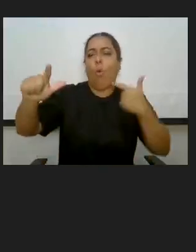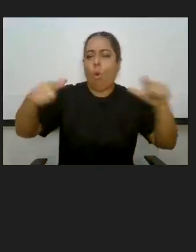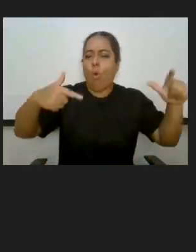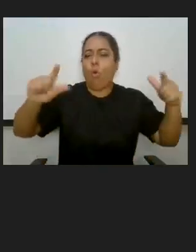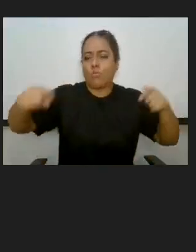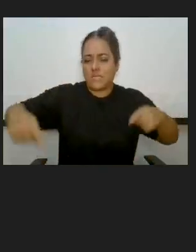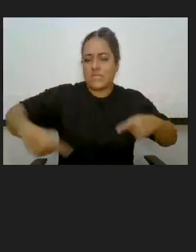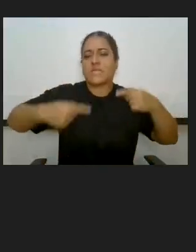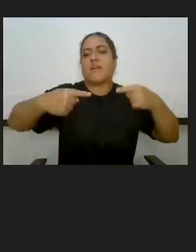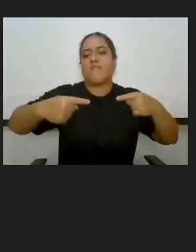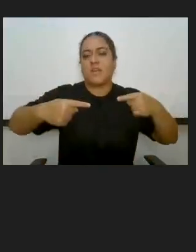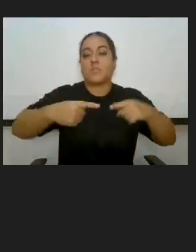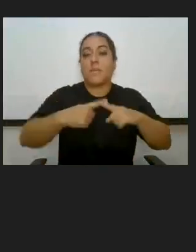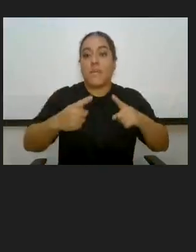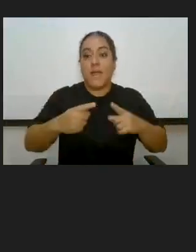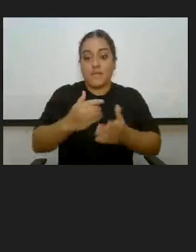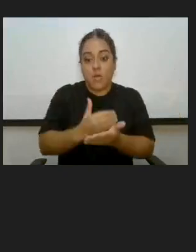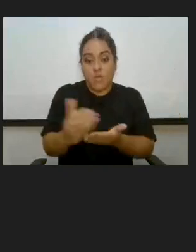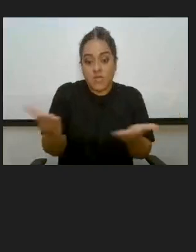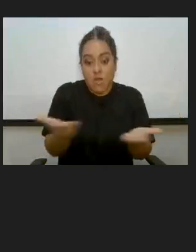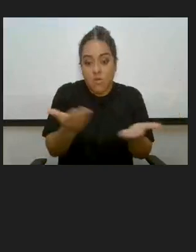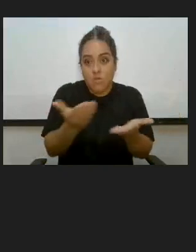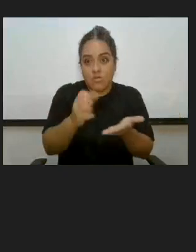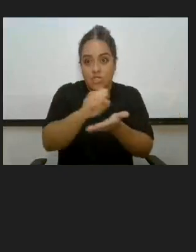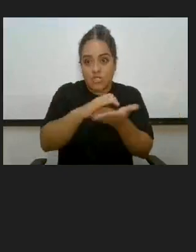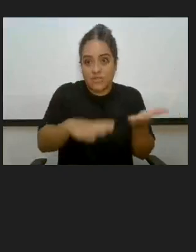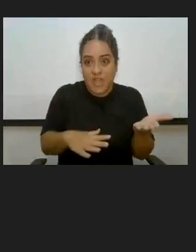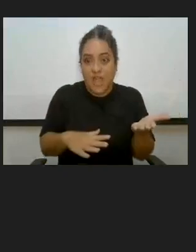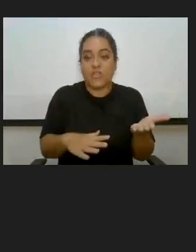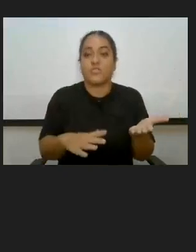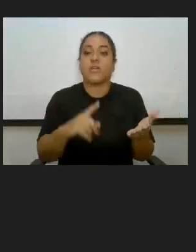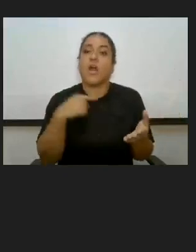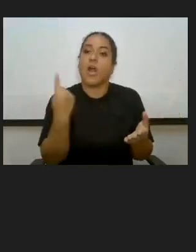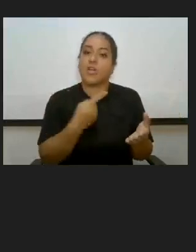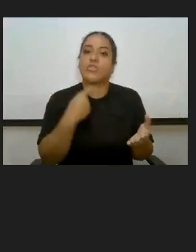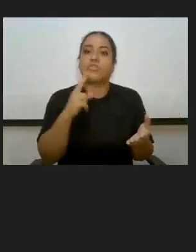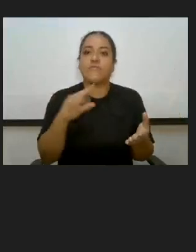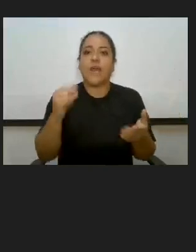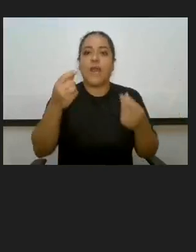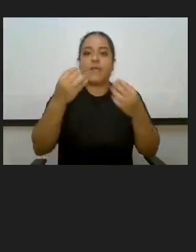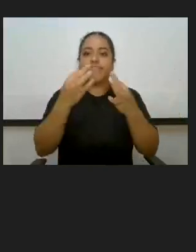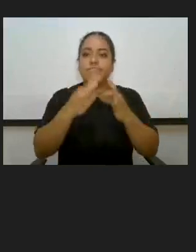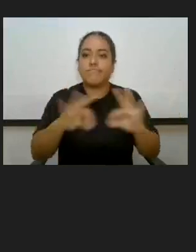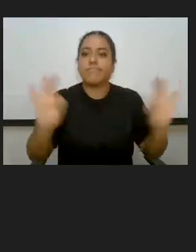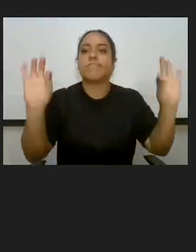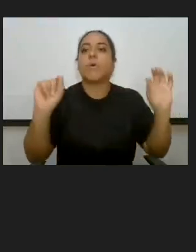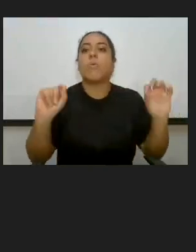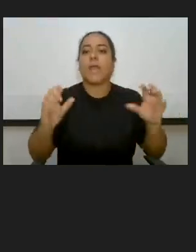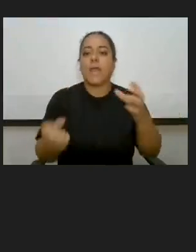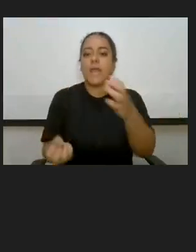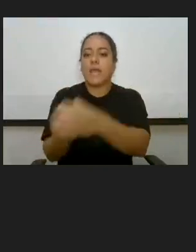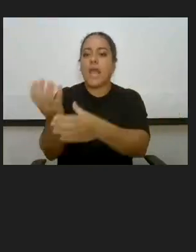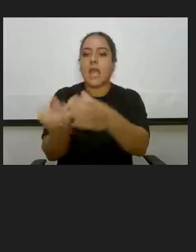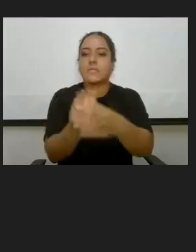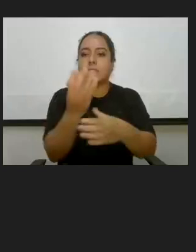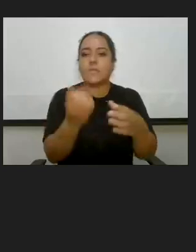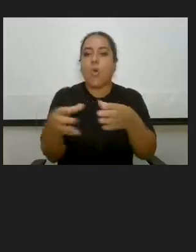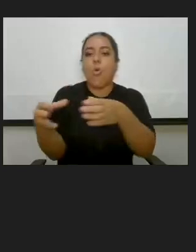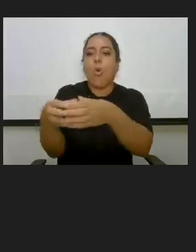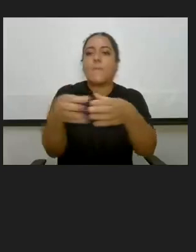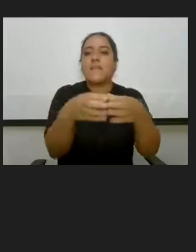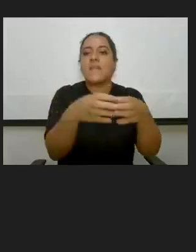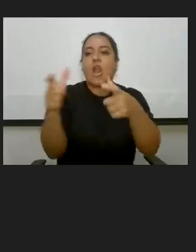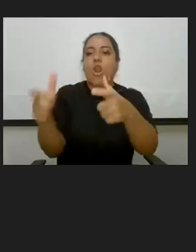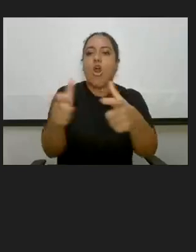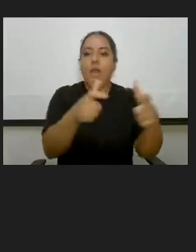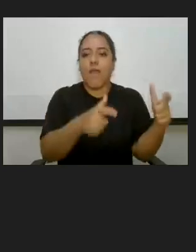A partir dessa atividade de hoje, nós vamos startar a criação dos comitês locais de promoção